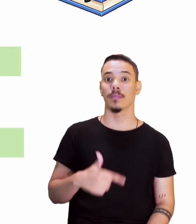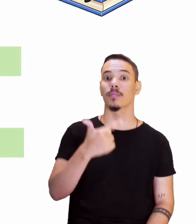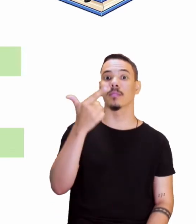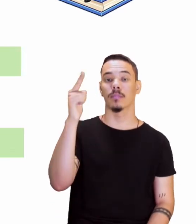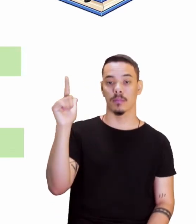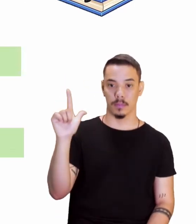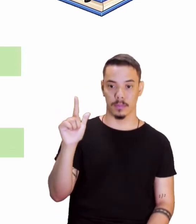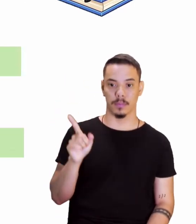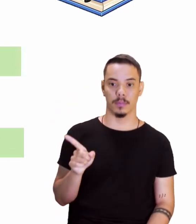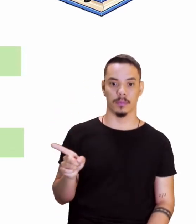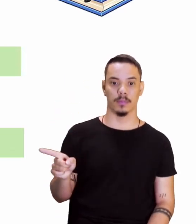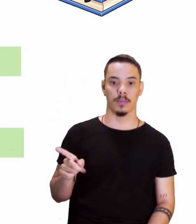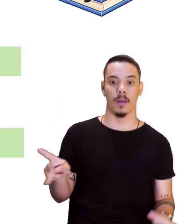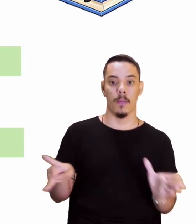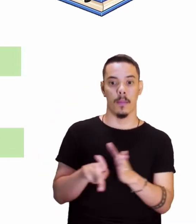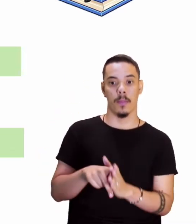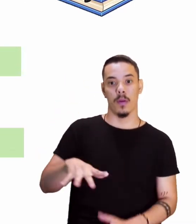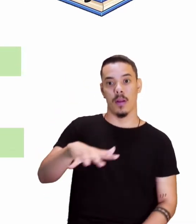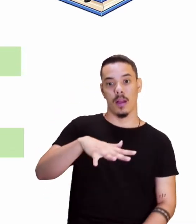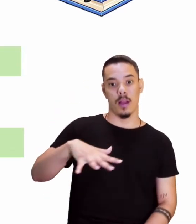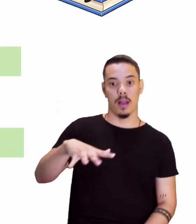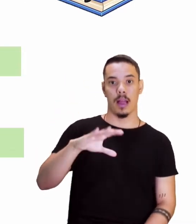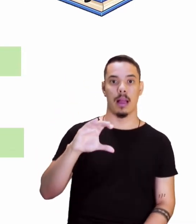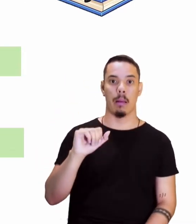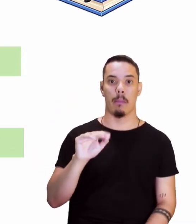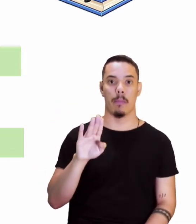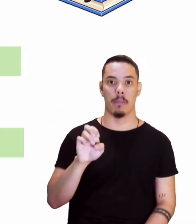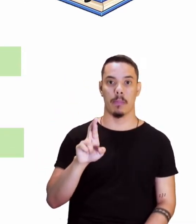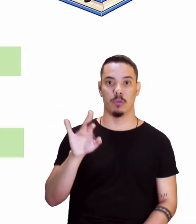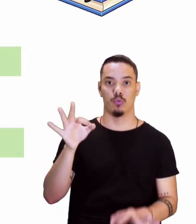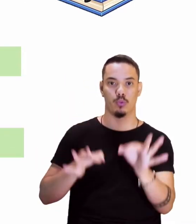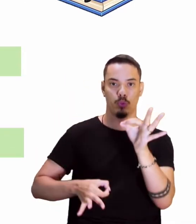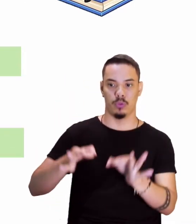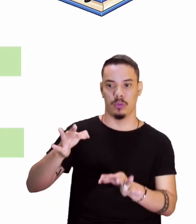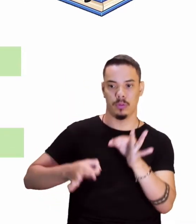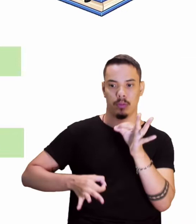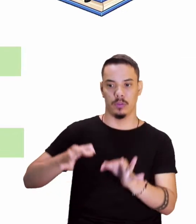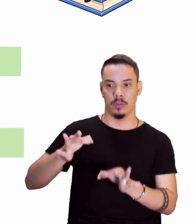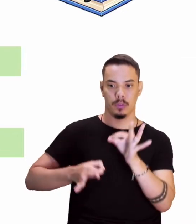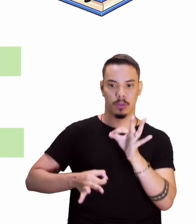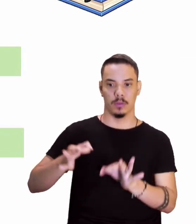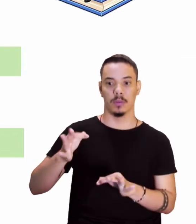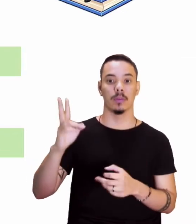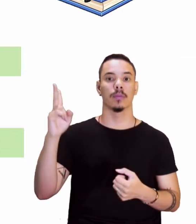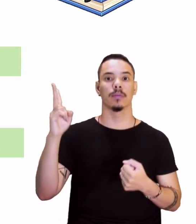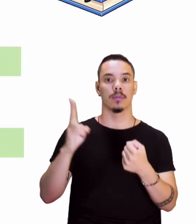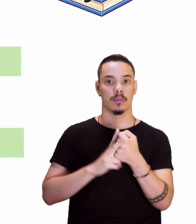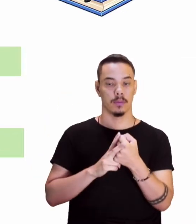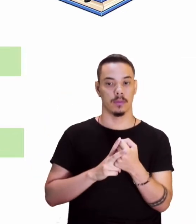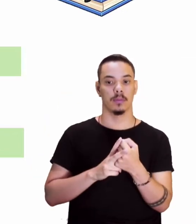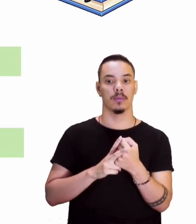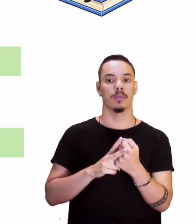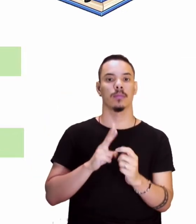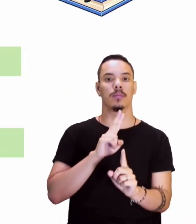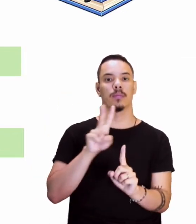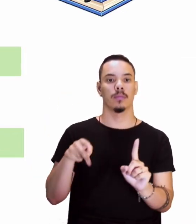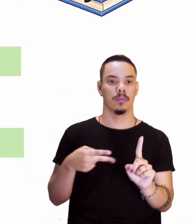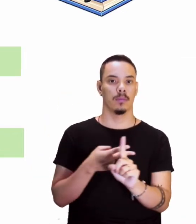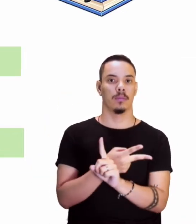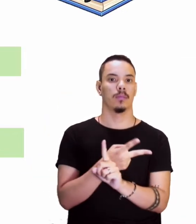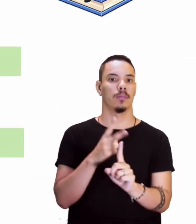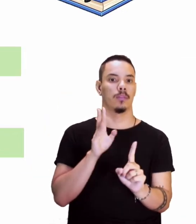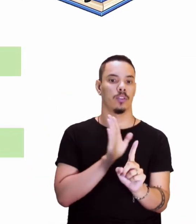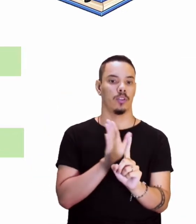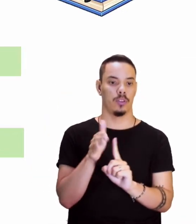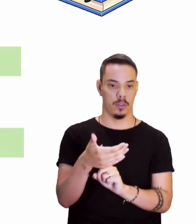Assistir no sentido jurídico de caber, amadinho. Vai ser verbo transitivo indireto.